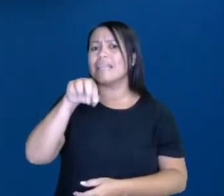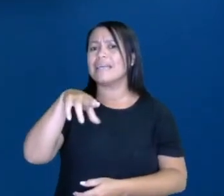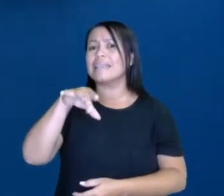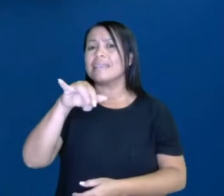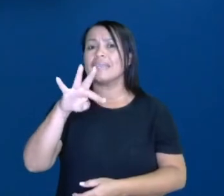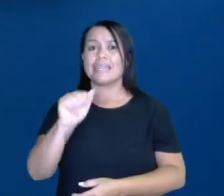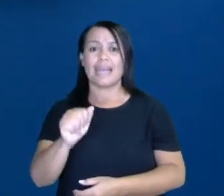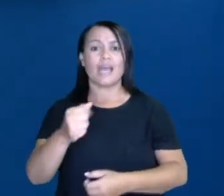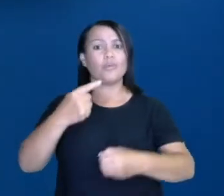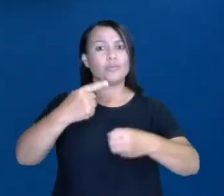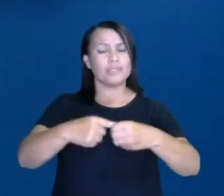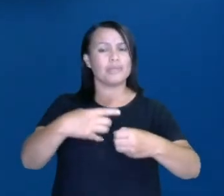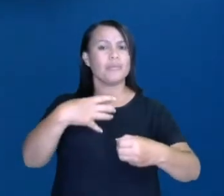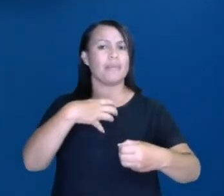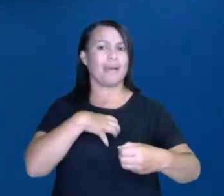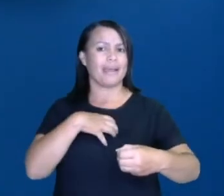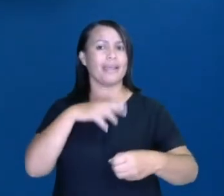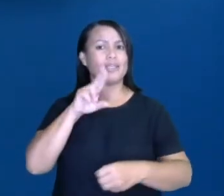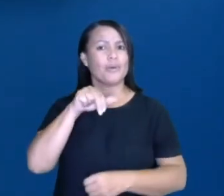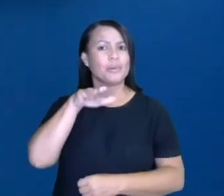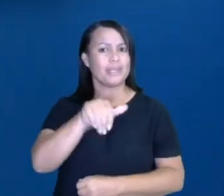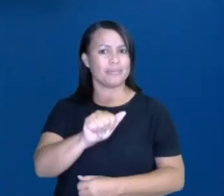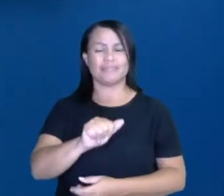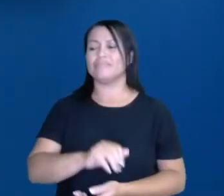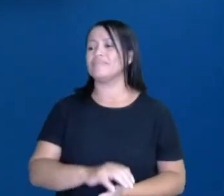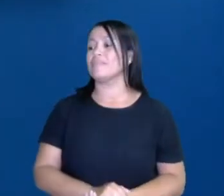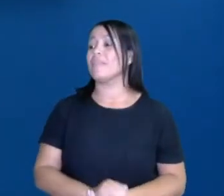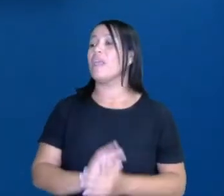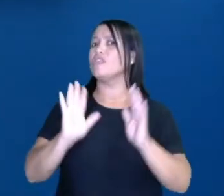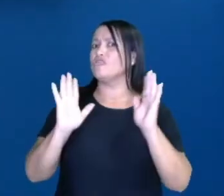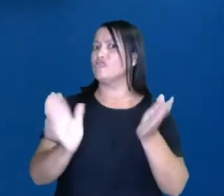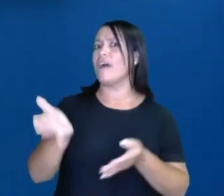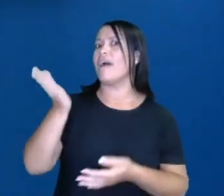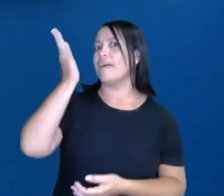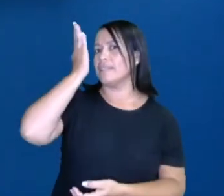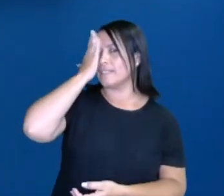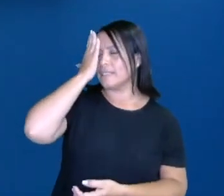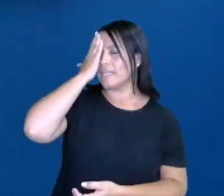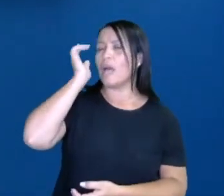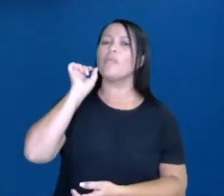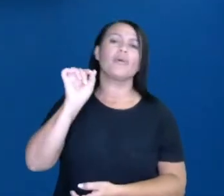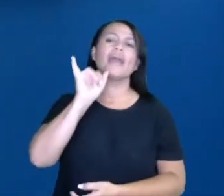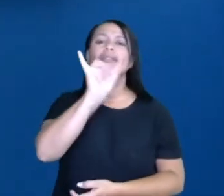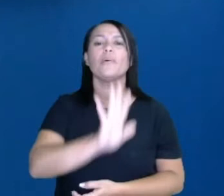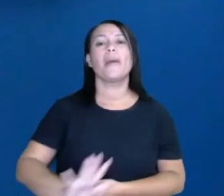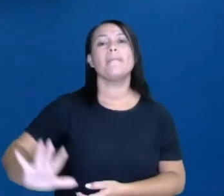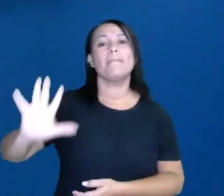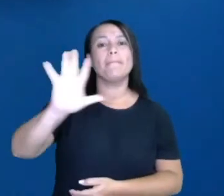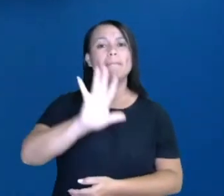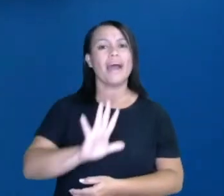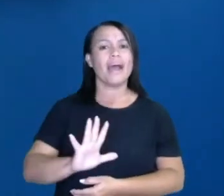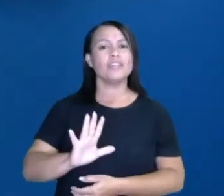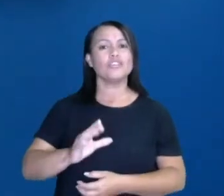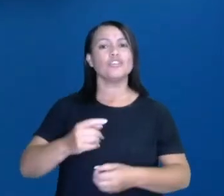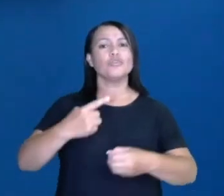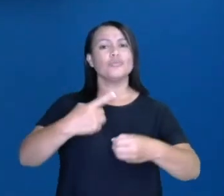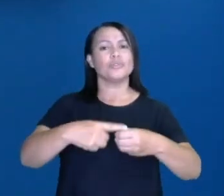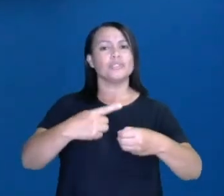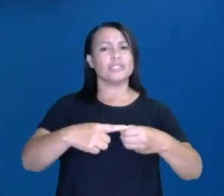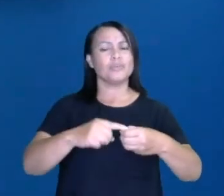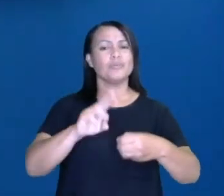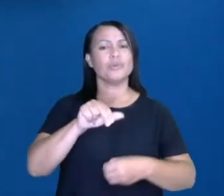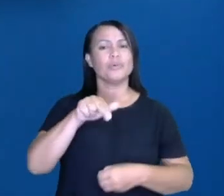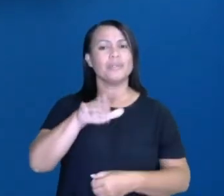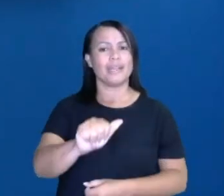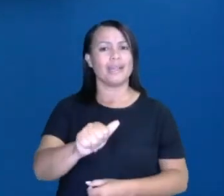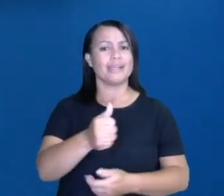aonde? Na Bahia, certo? Então a gente já sabe que isso é uma imagem do município de Una, na